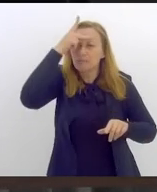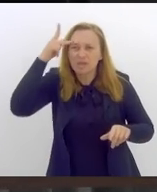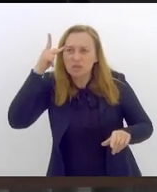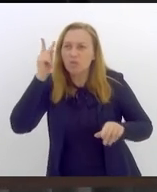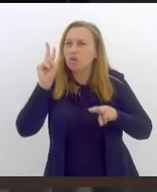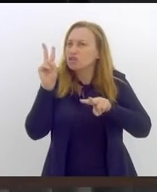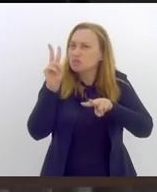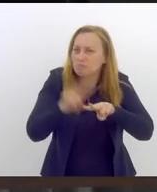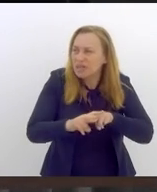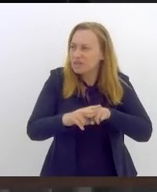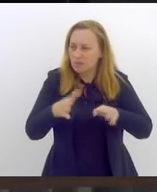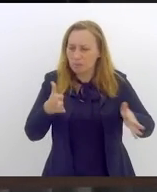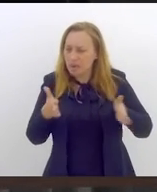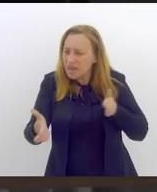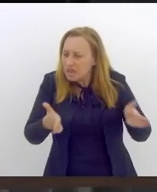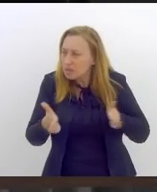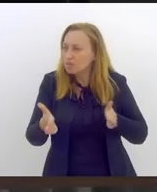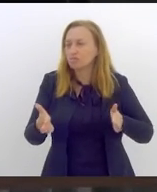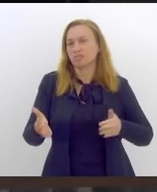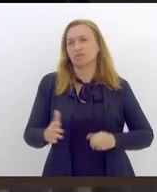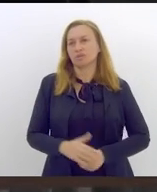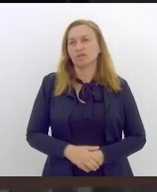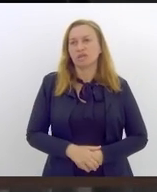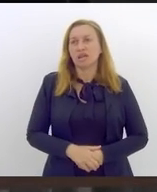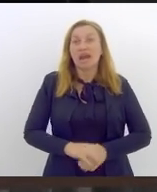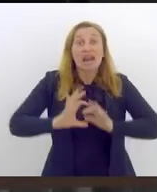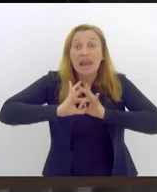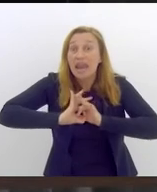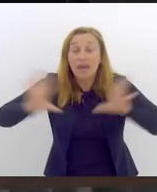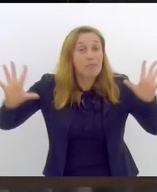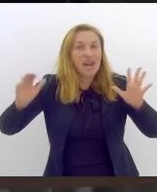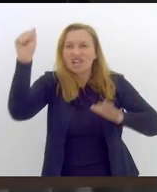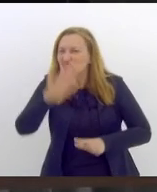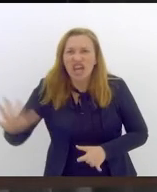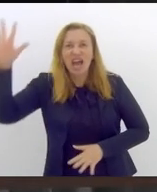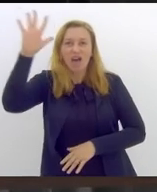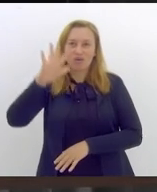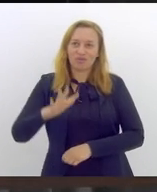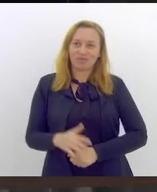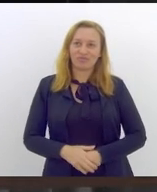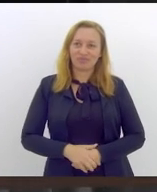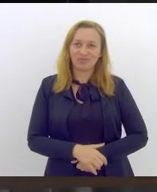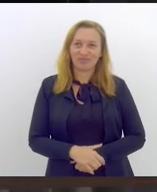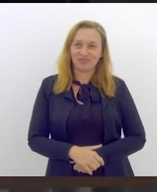provisórios eu liberar geral